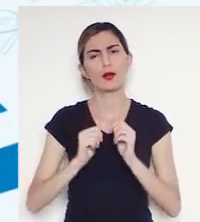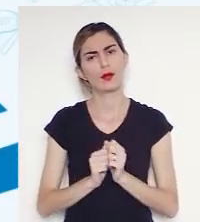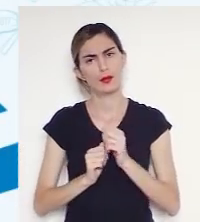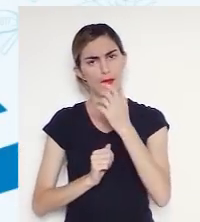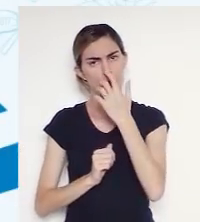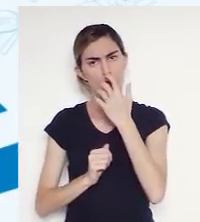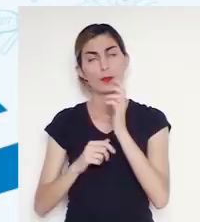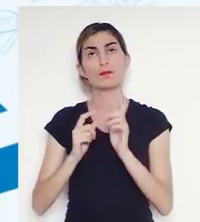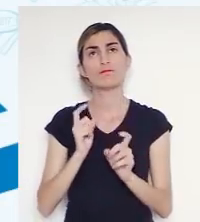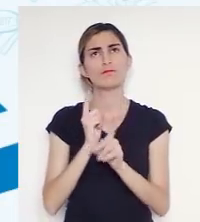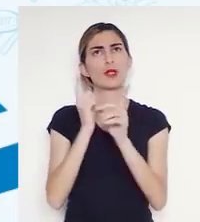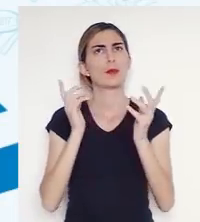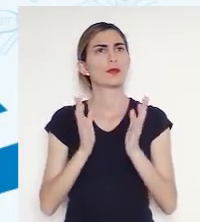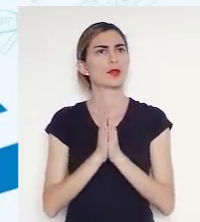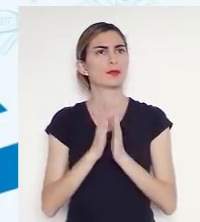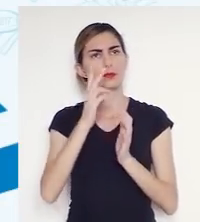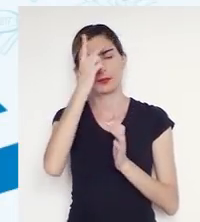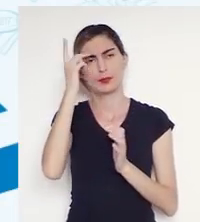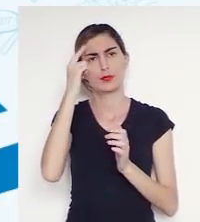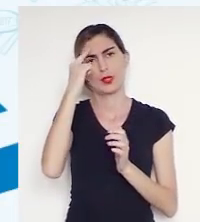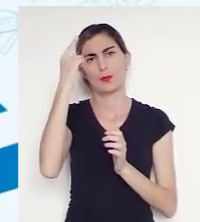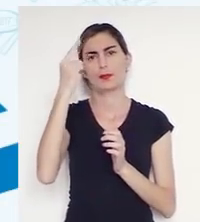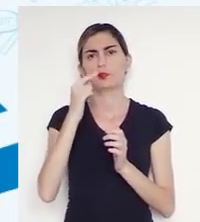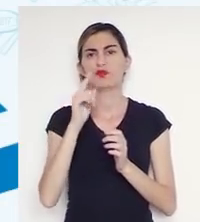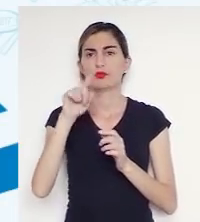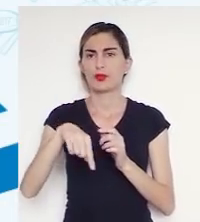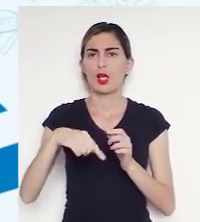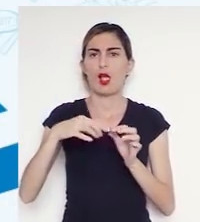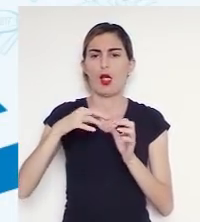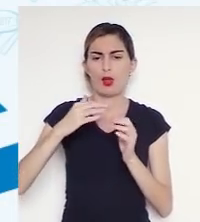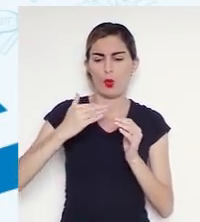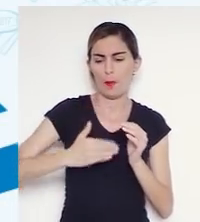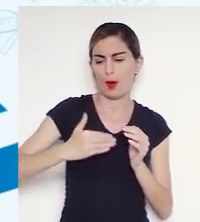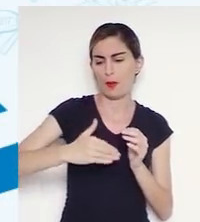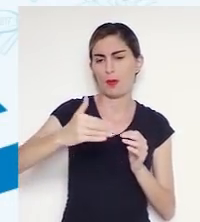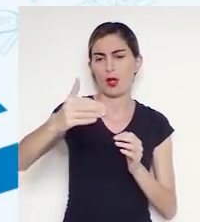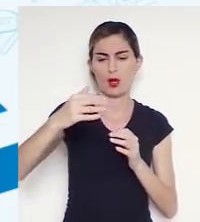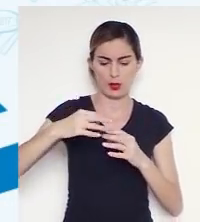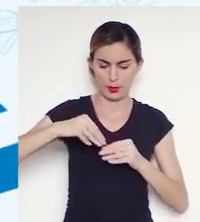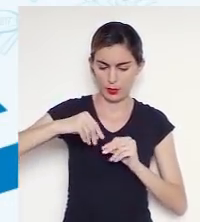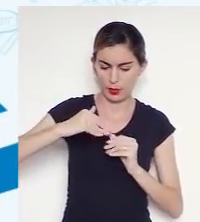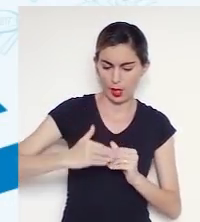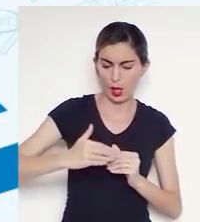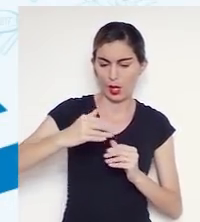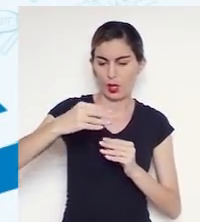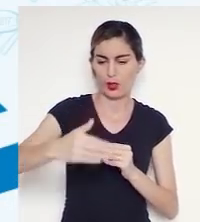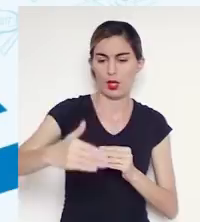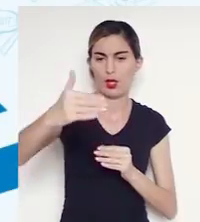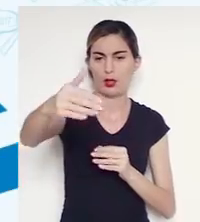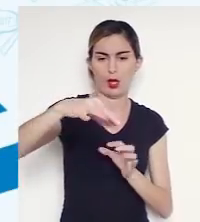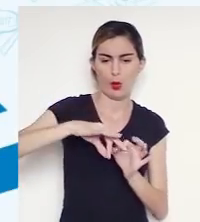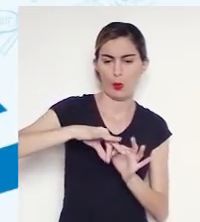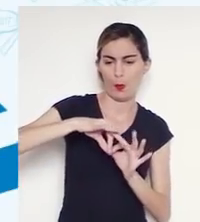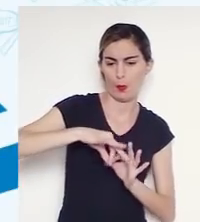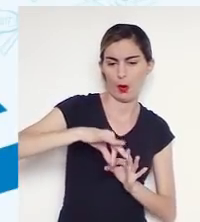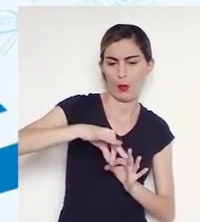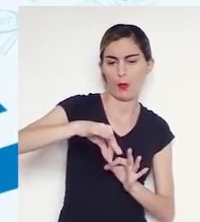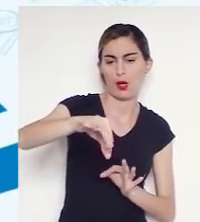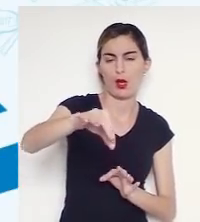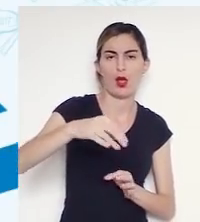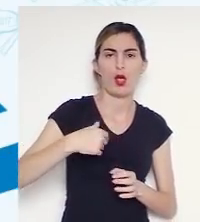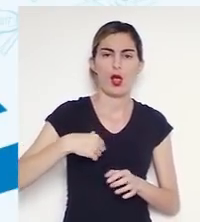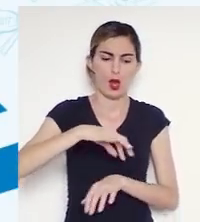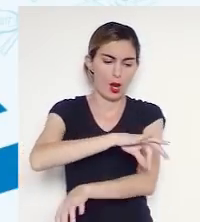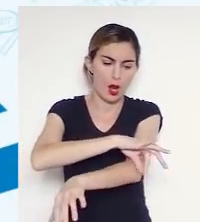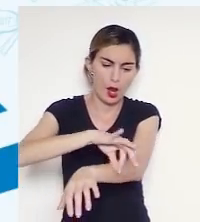areia. De repente, alguém poderia imaginar que seria uma fileira de areia espalhada e alguém